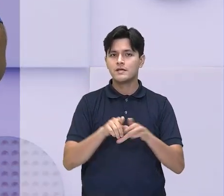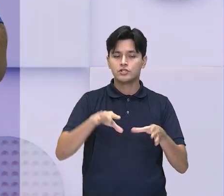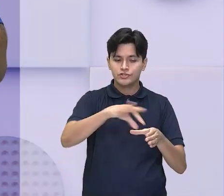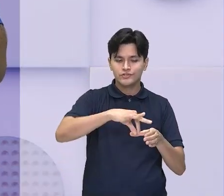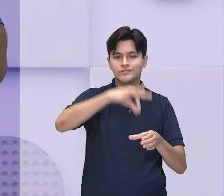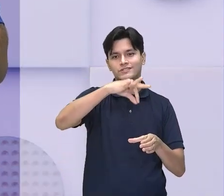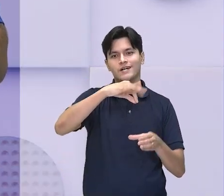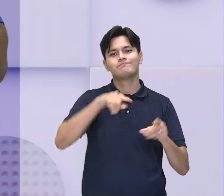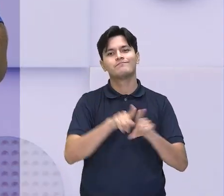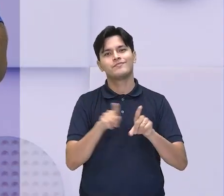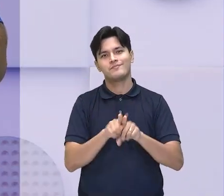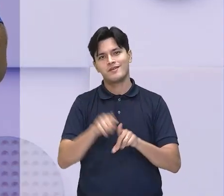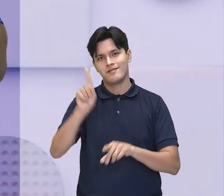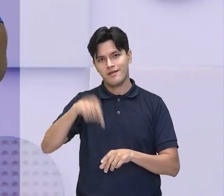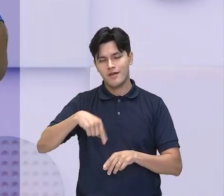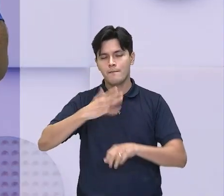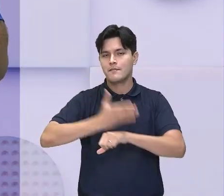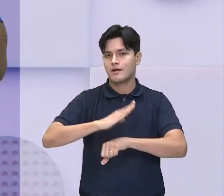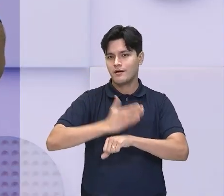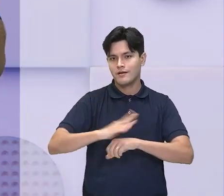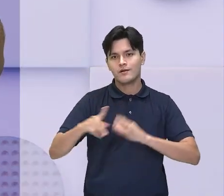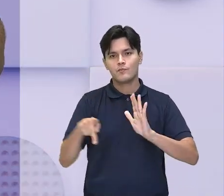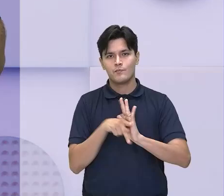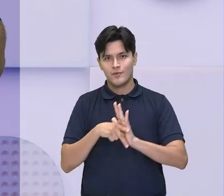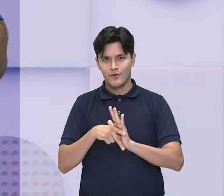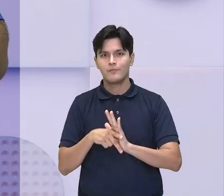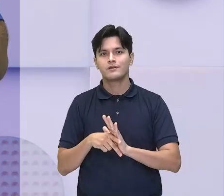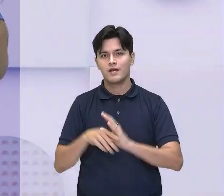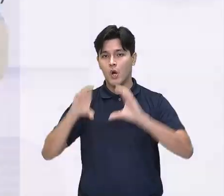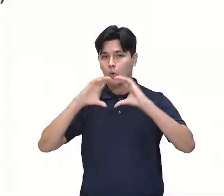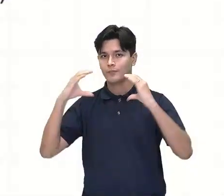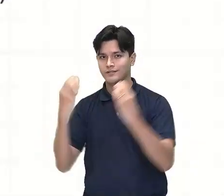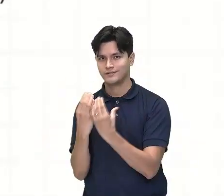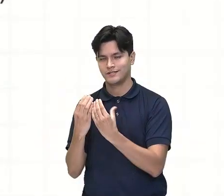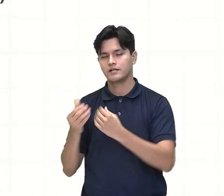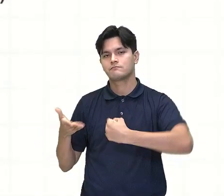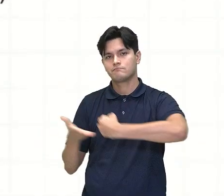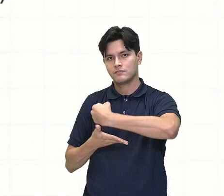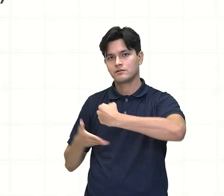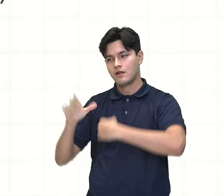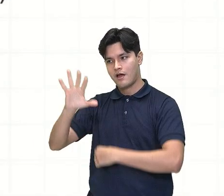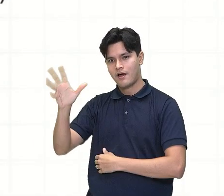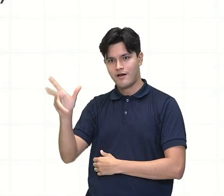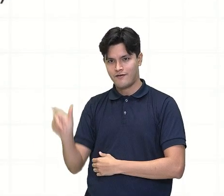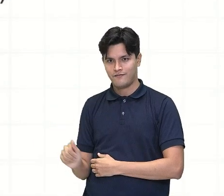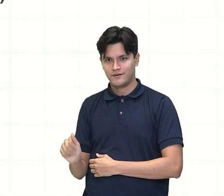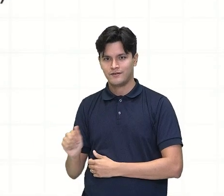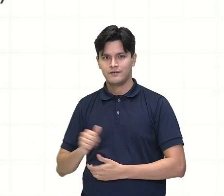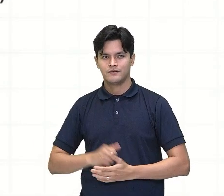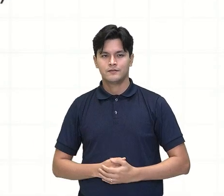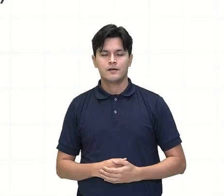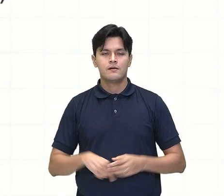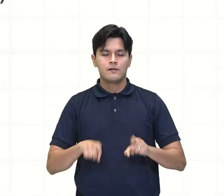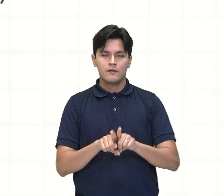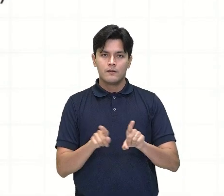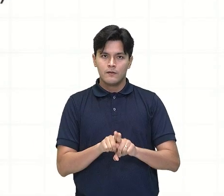terapia de muitas comunidades afrodescendentes. Vamos pensar também em relação ao islamismo. No